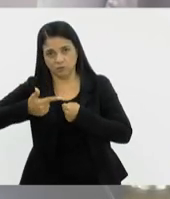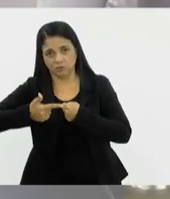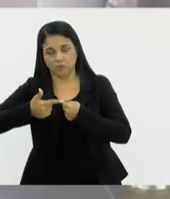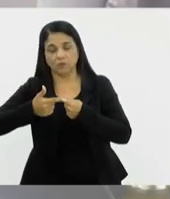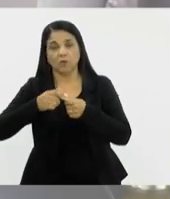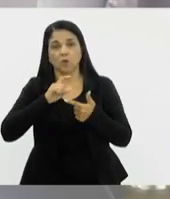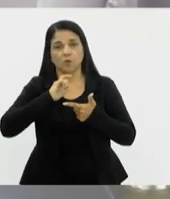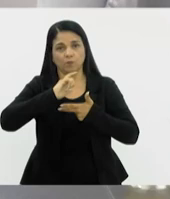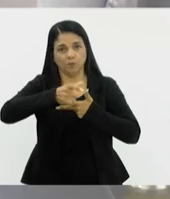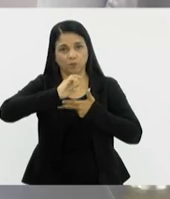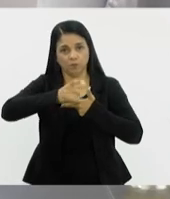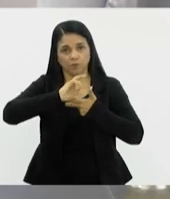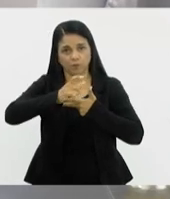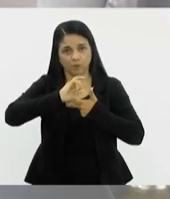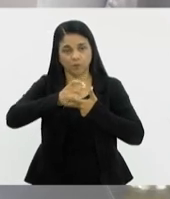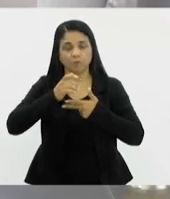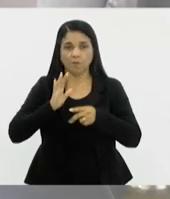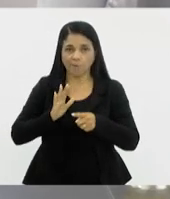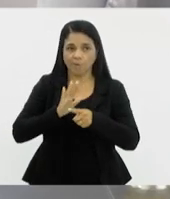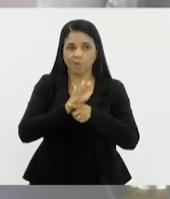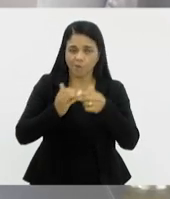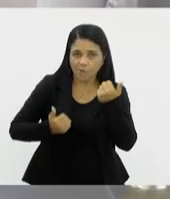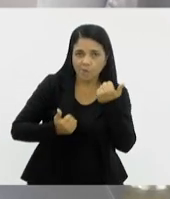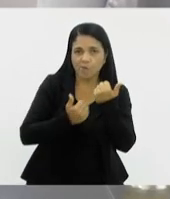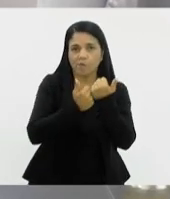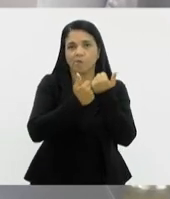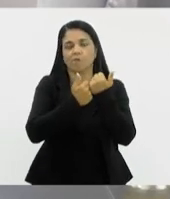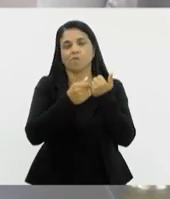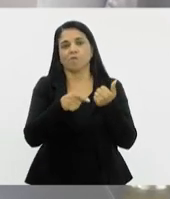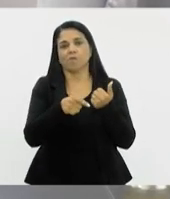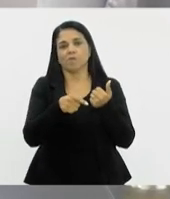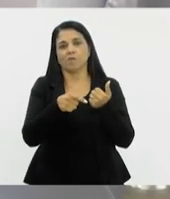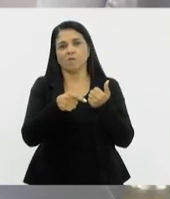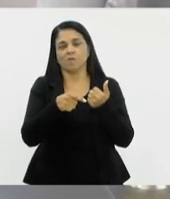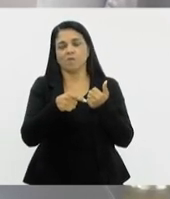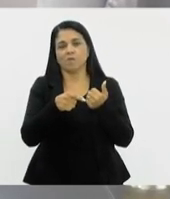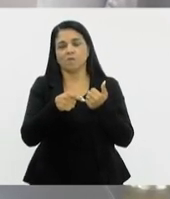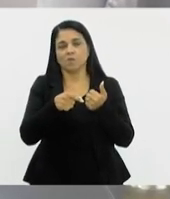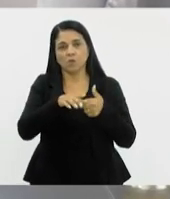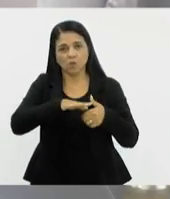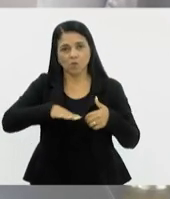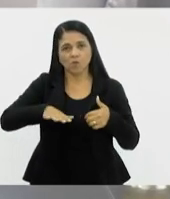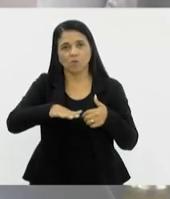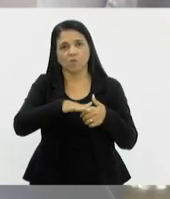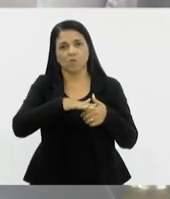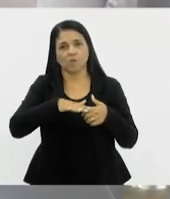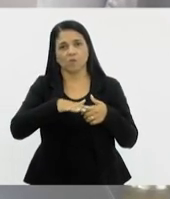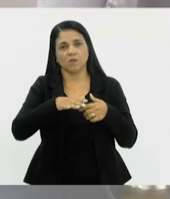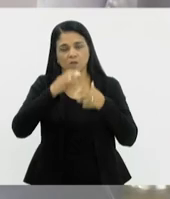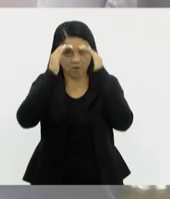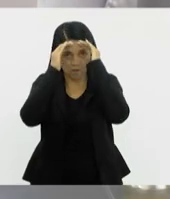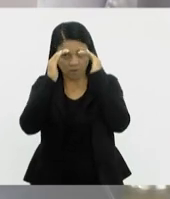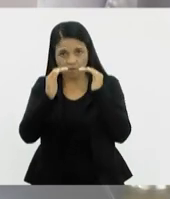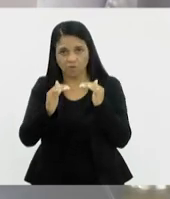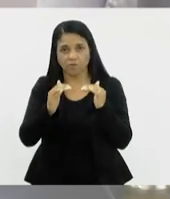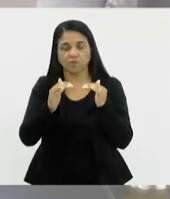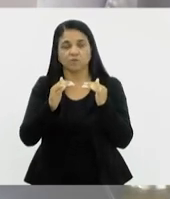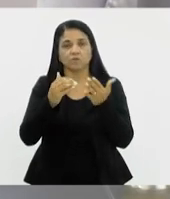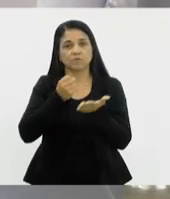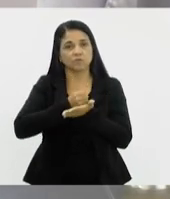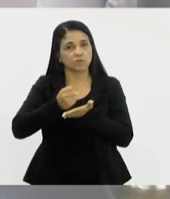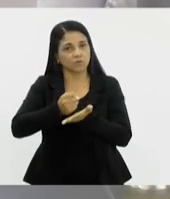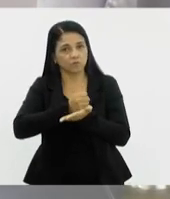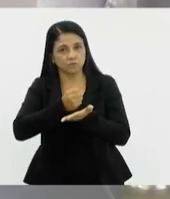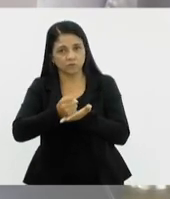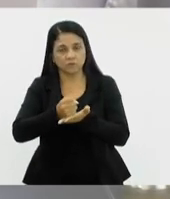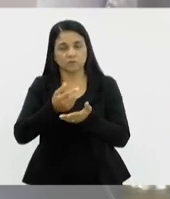Poder Executivo deverá cooperar no âmbito de sua competência em respeito a possíveis disposições contratuais nos